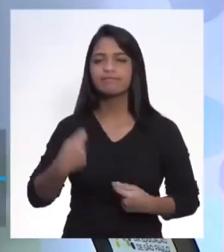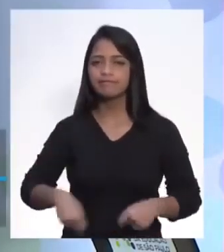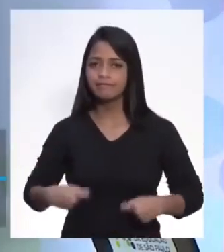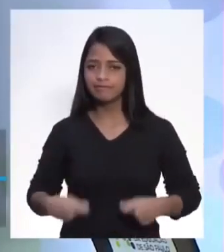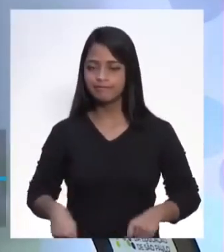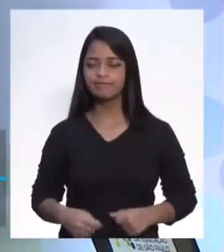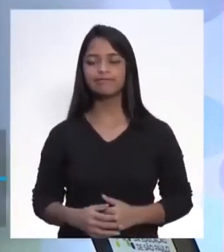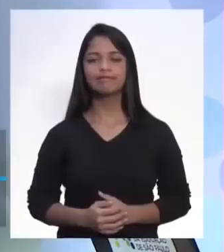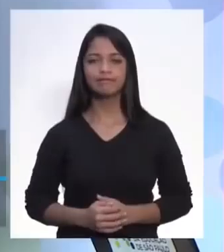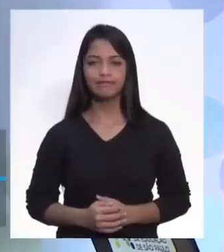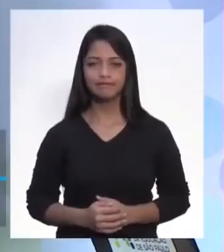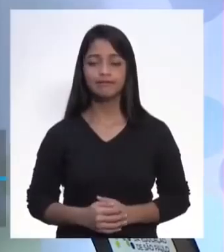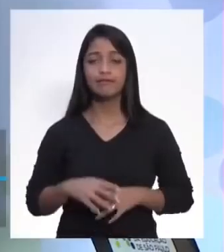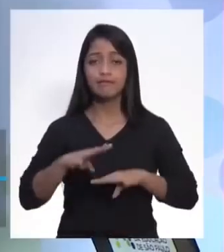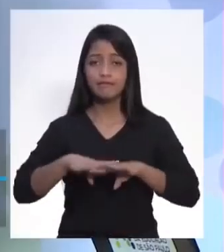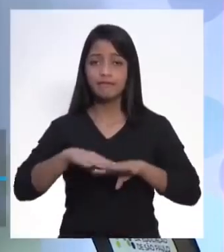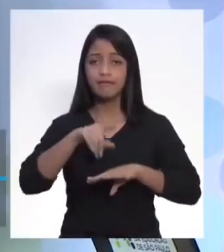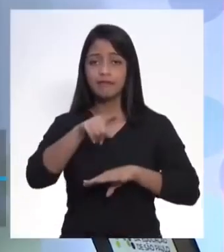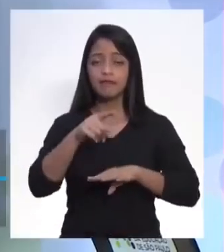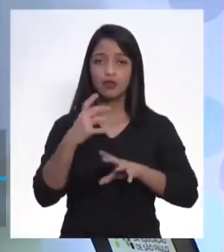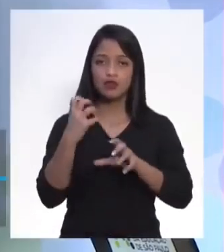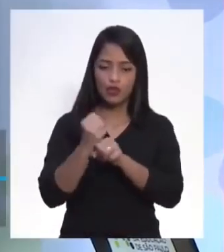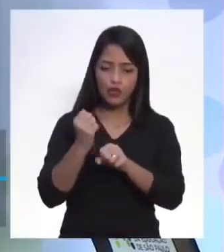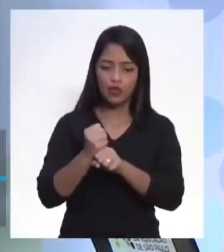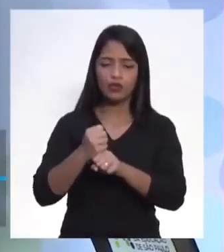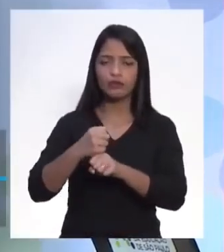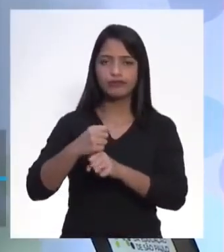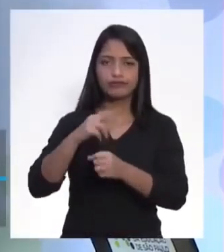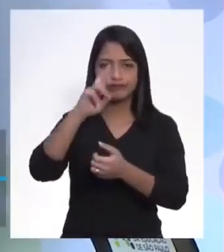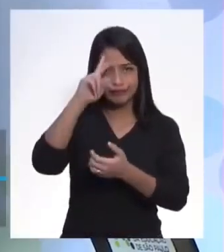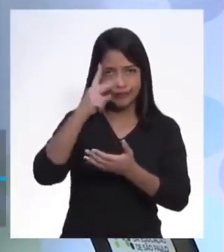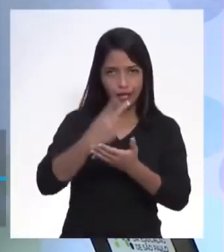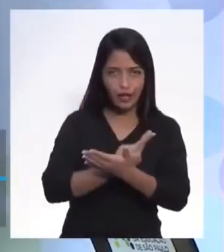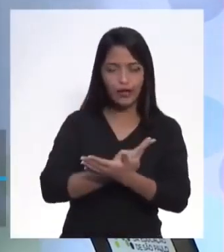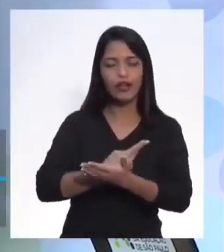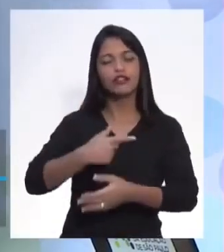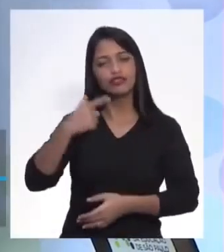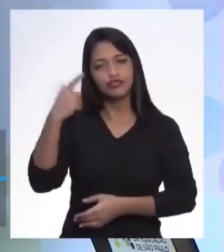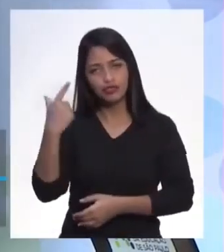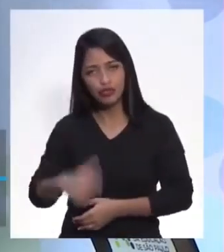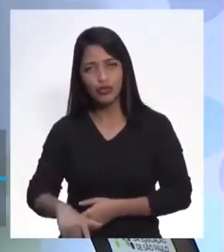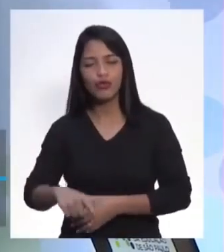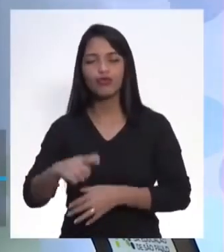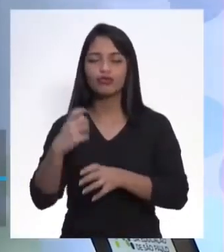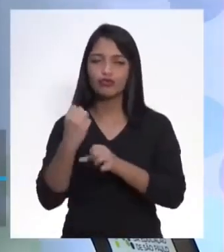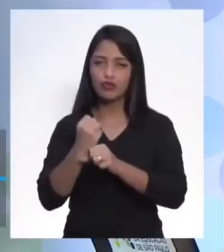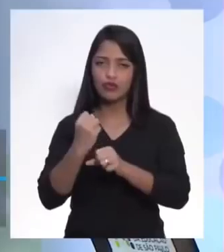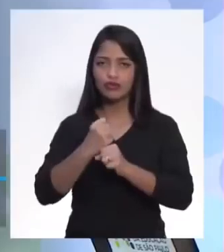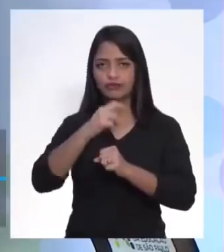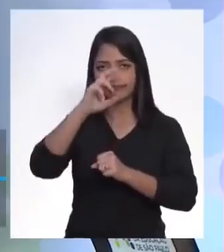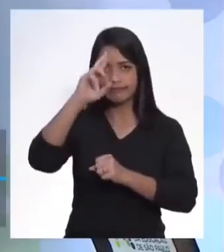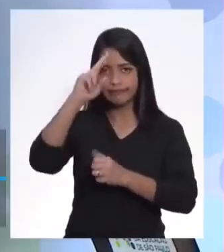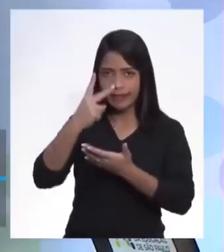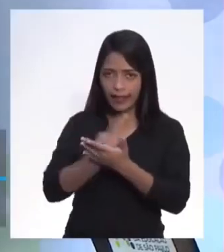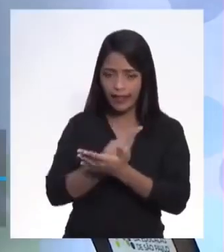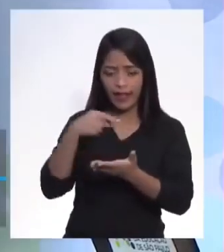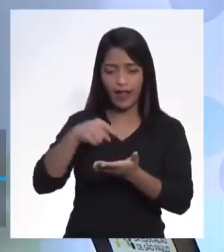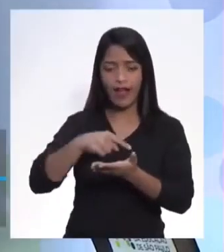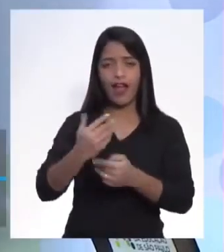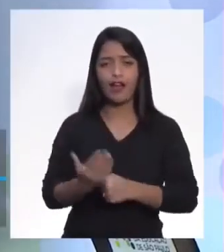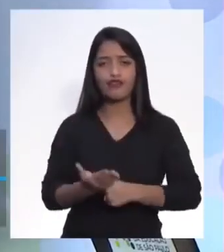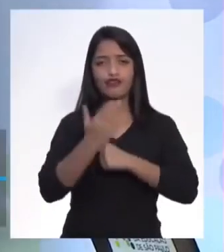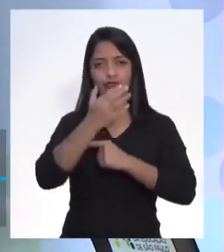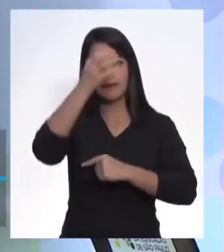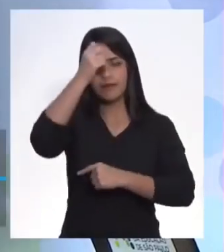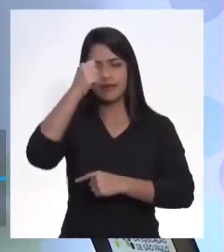é fazer, é repetir, eventualmente errar, porque o erro faz parte do aprendizado, insistir e